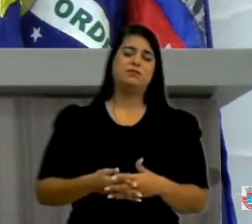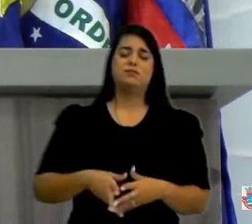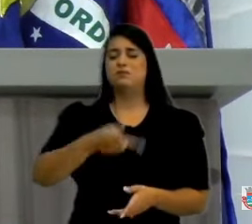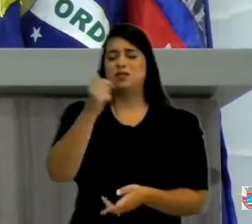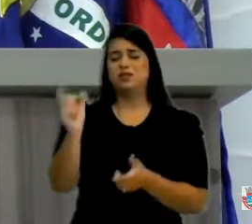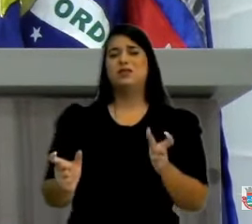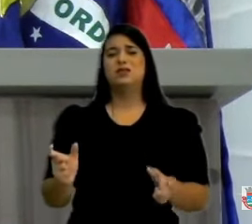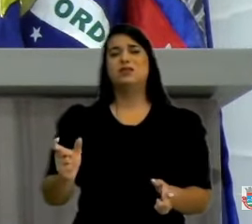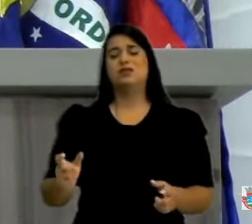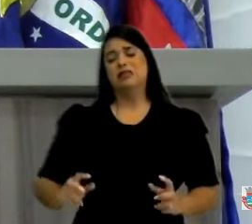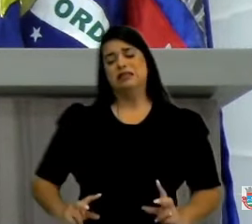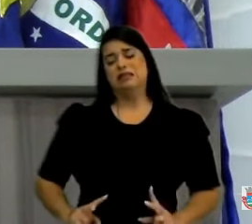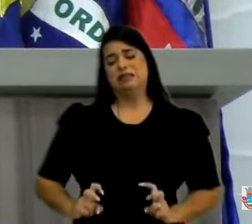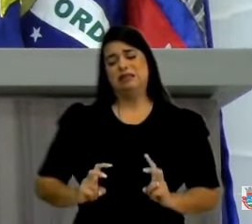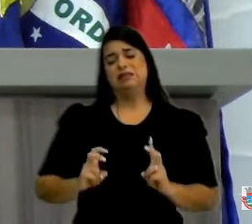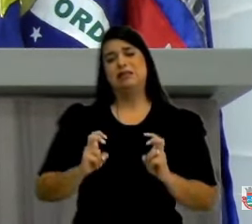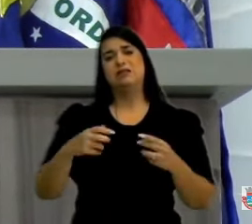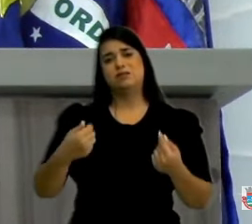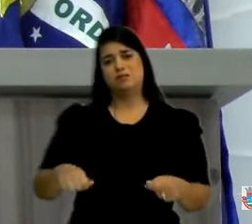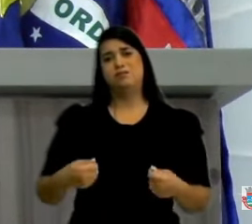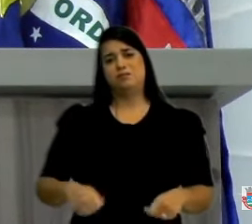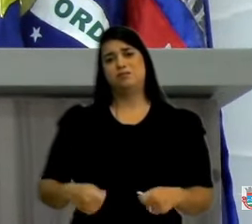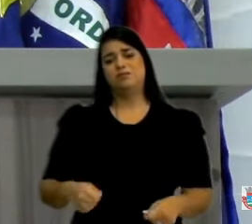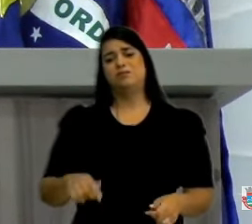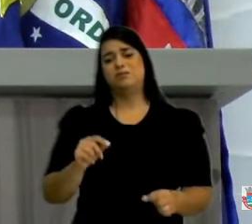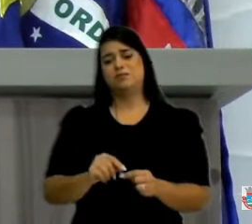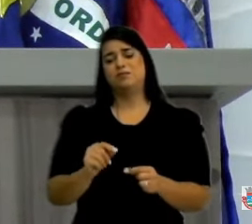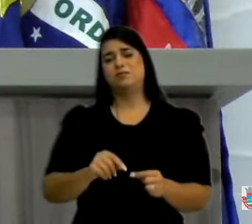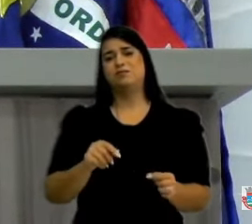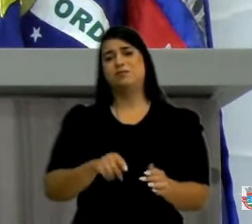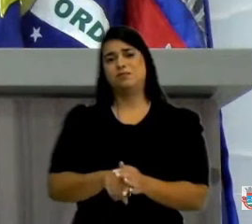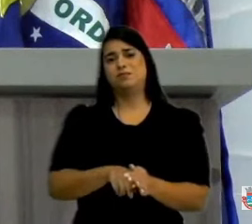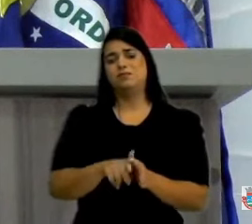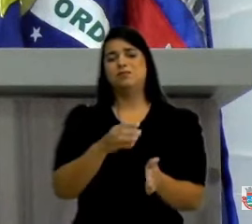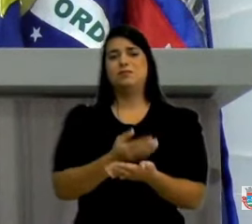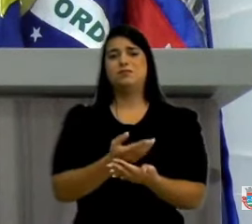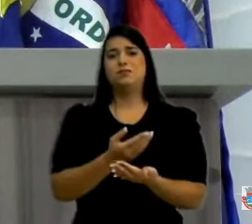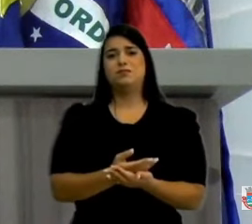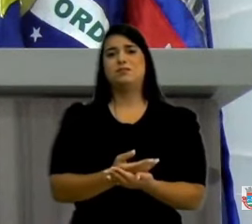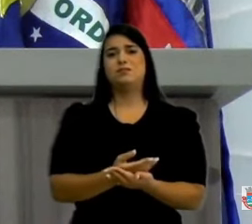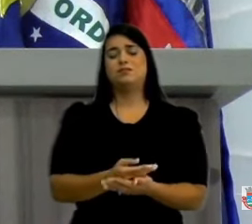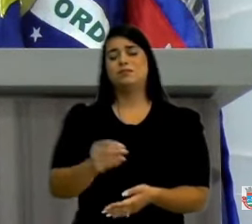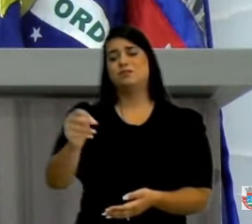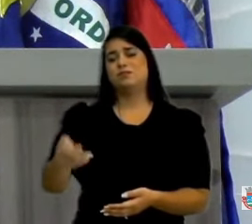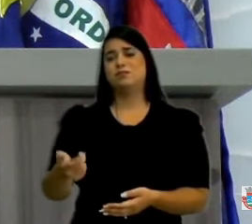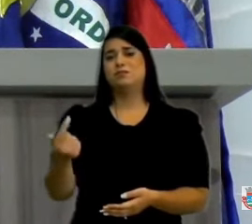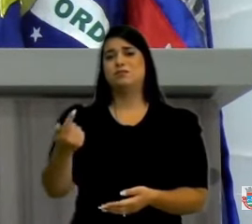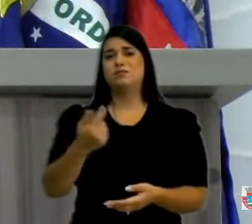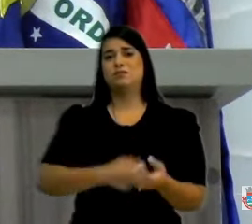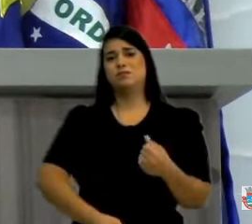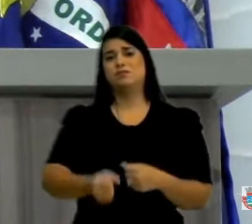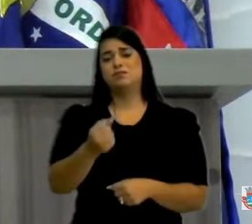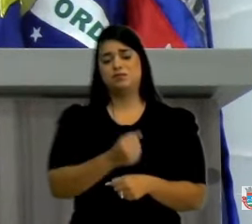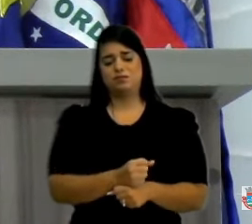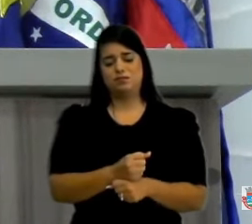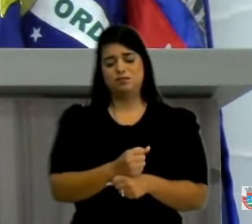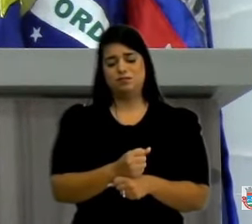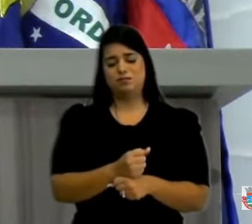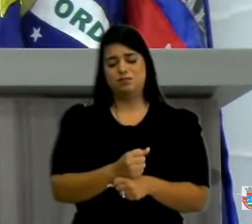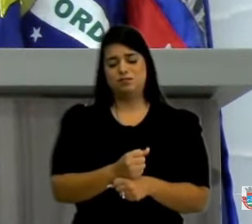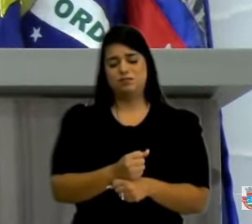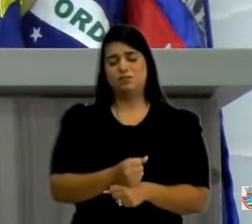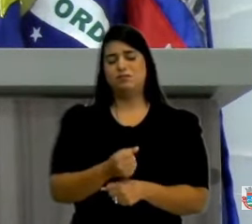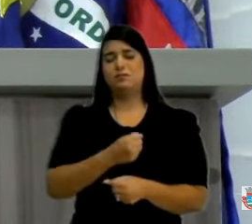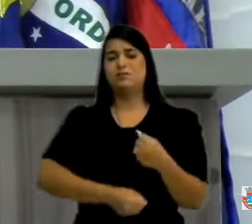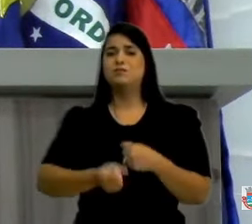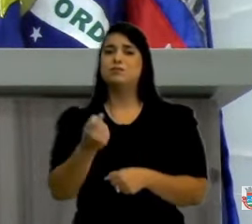câncer e precisa de sua ressonância e está no sistema há quase um ano. Tem pessoa que está passando de um ano. E